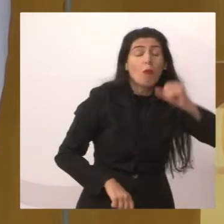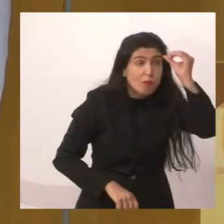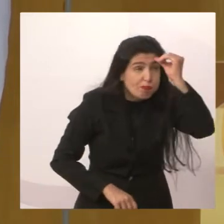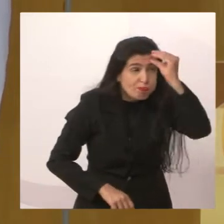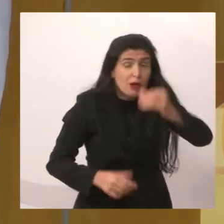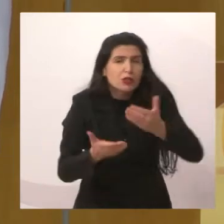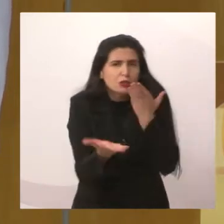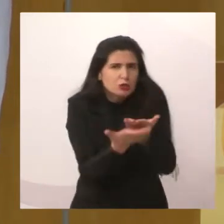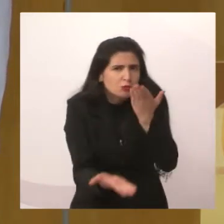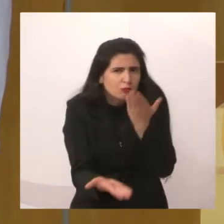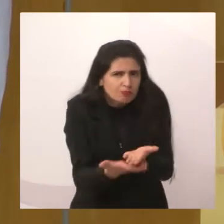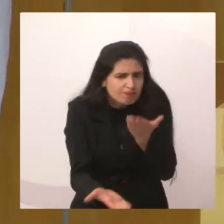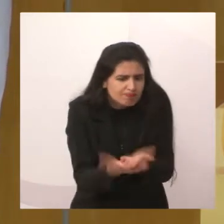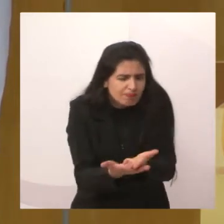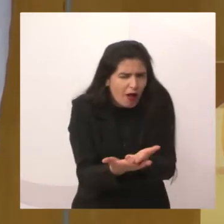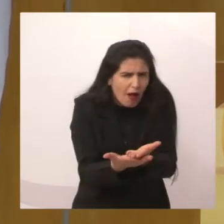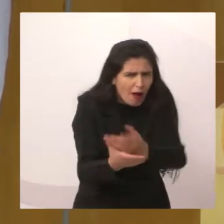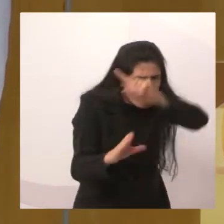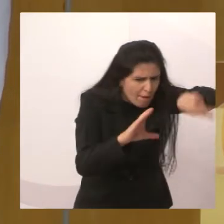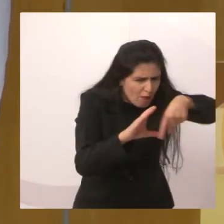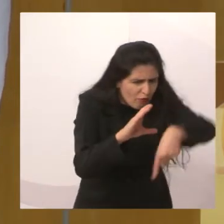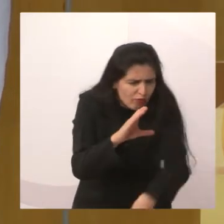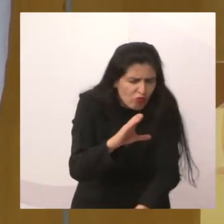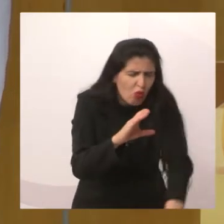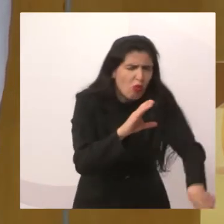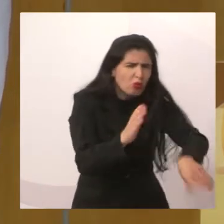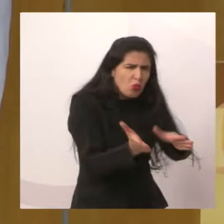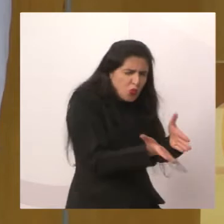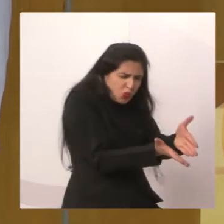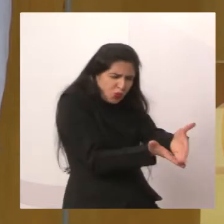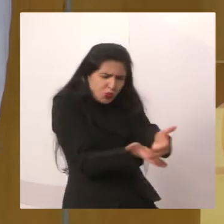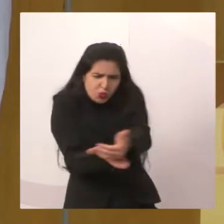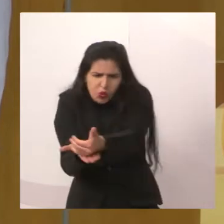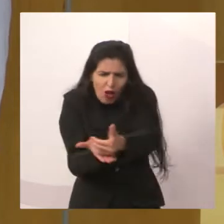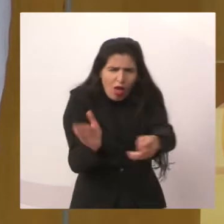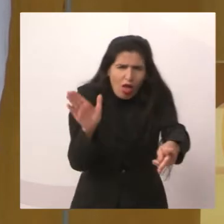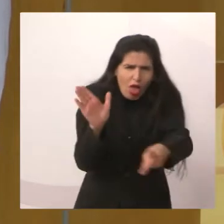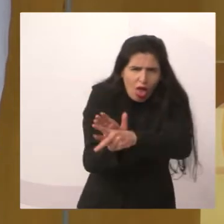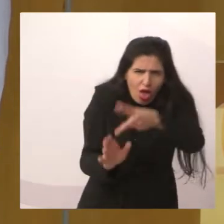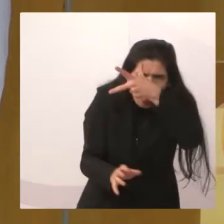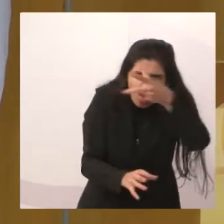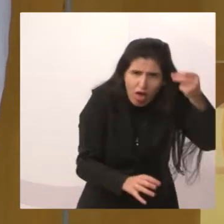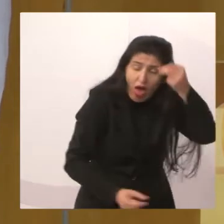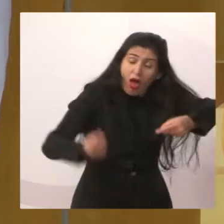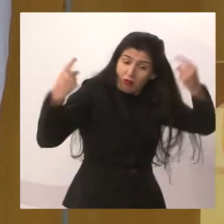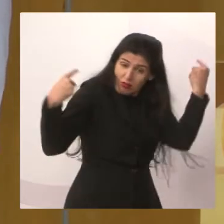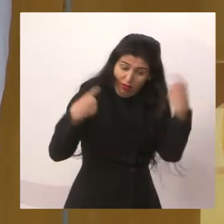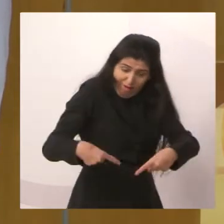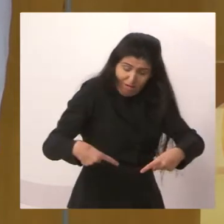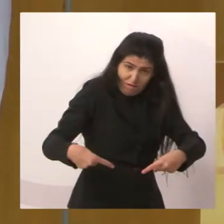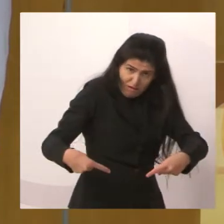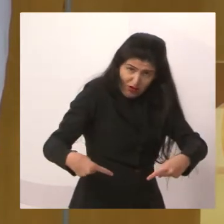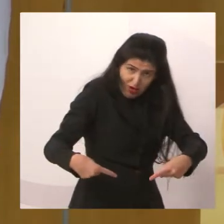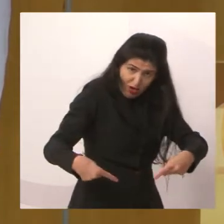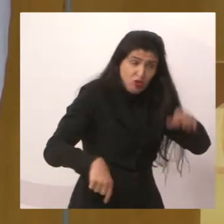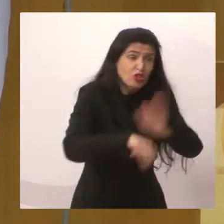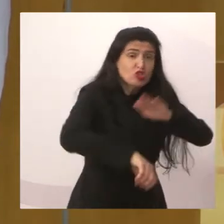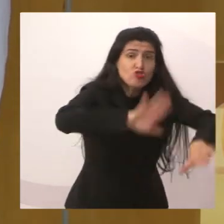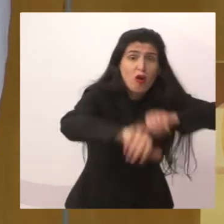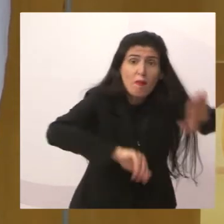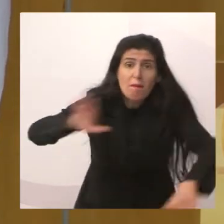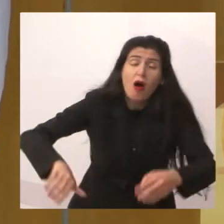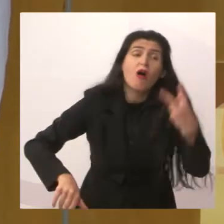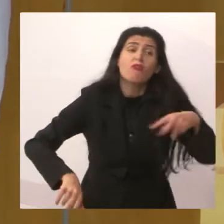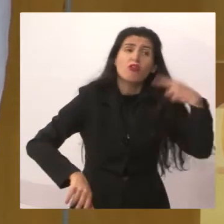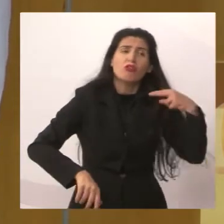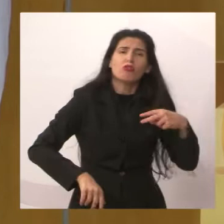do prefeito. E eu acho que ele tem, sabendo que é um desafio, ele tem que chamar todos nós, vereadores, e apresentar a